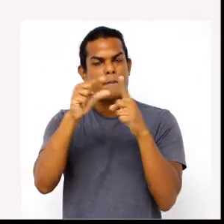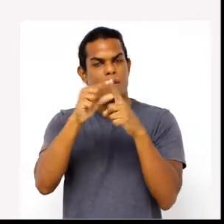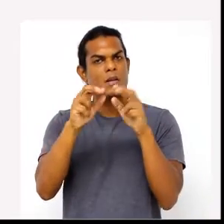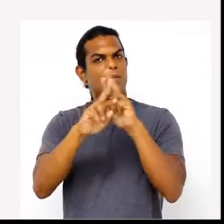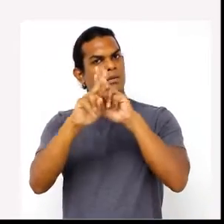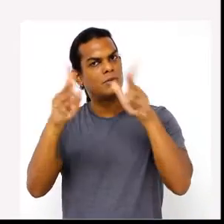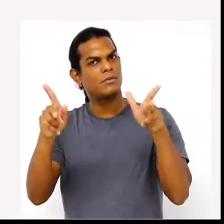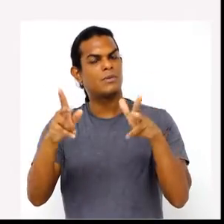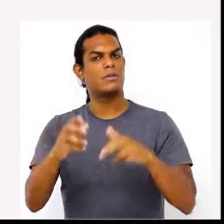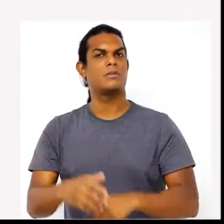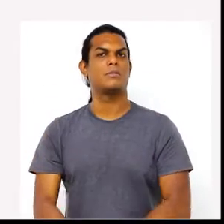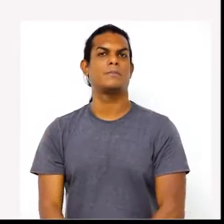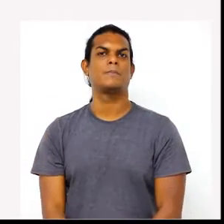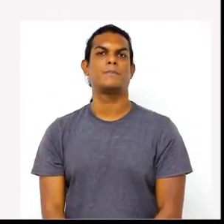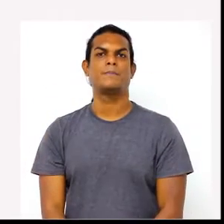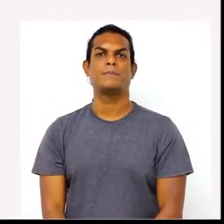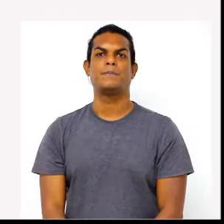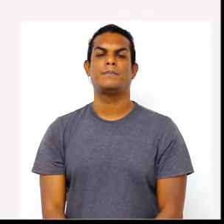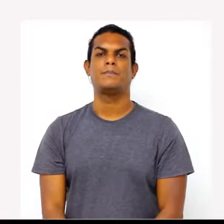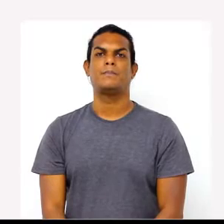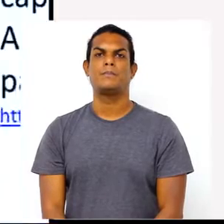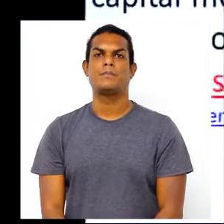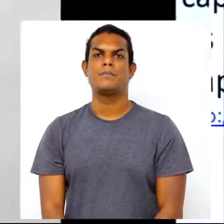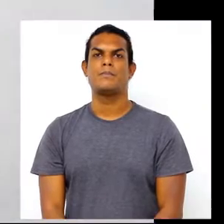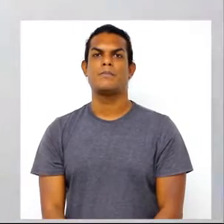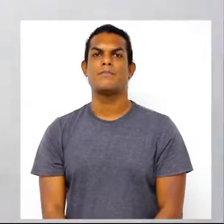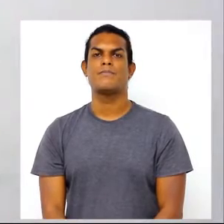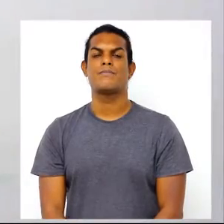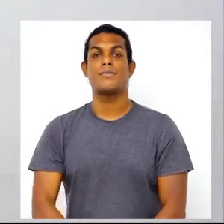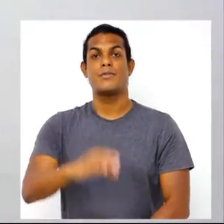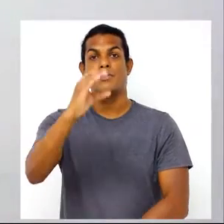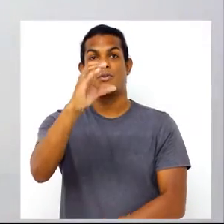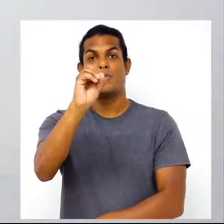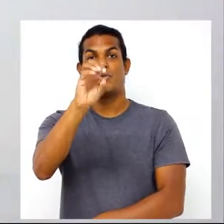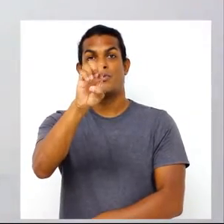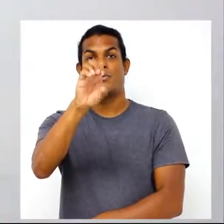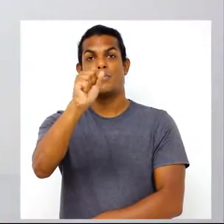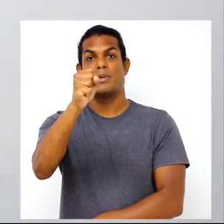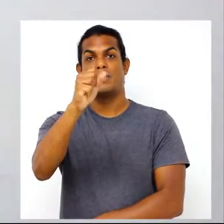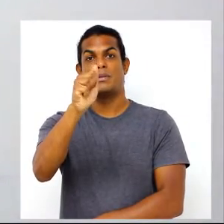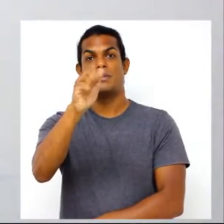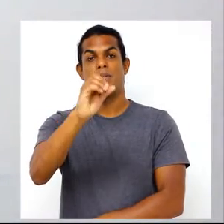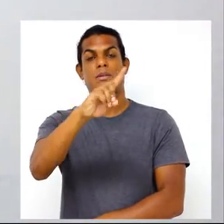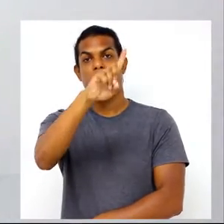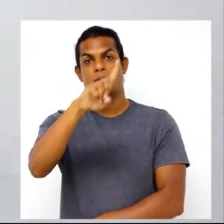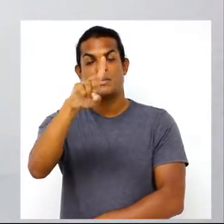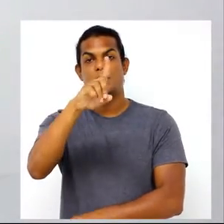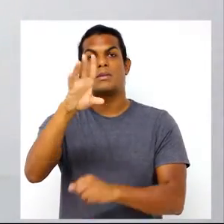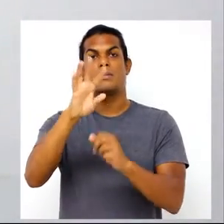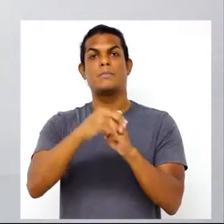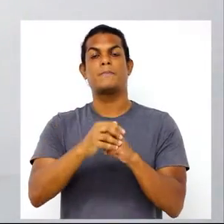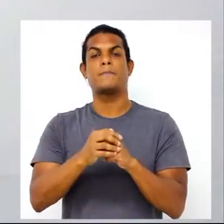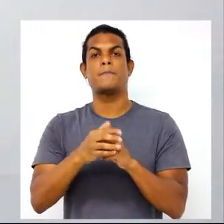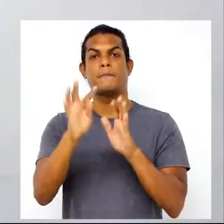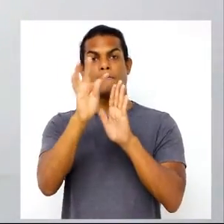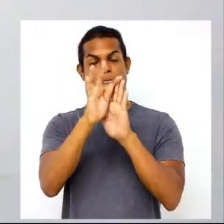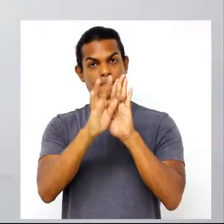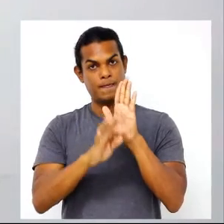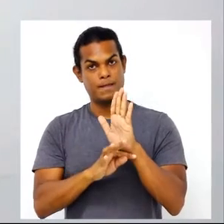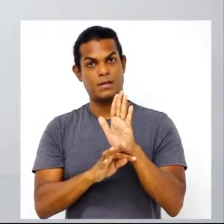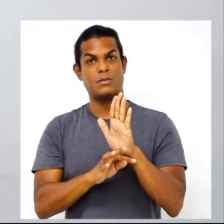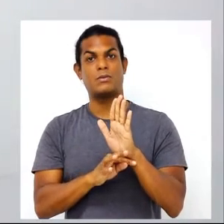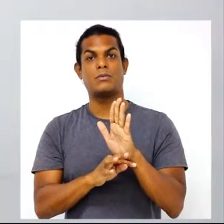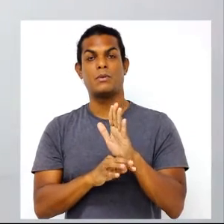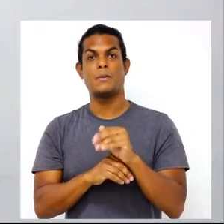uma continuidade e uma unidade temática. Então, coesão textual, né, que requer que